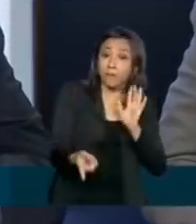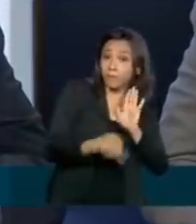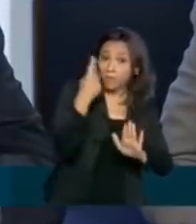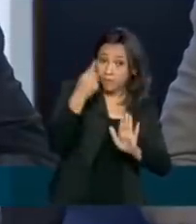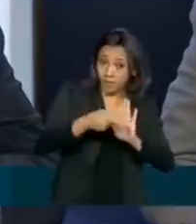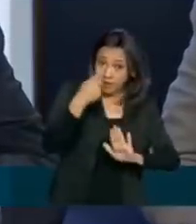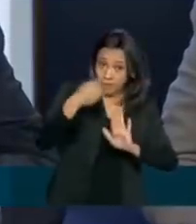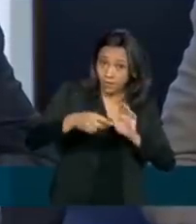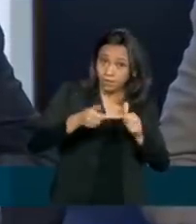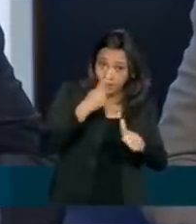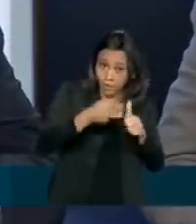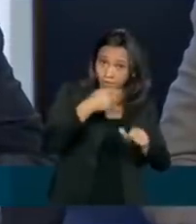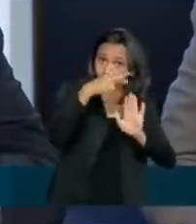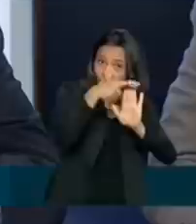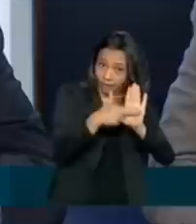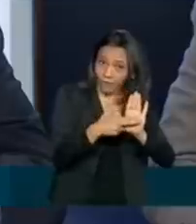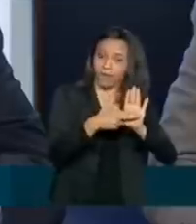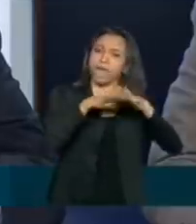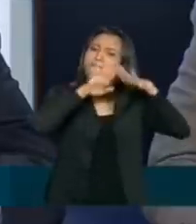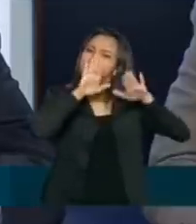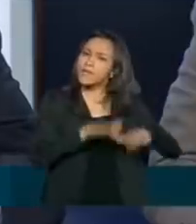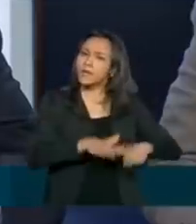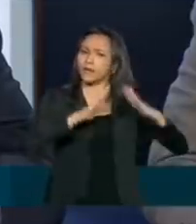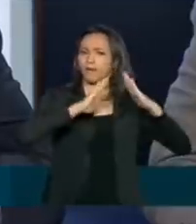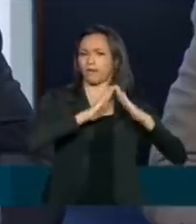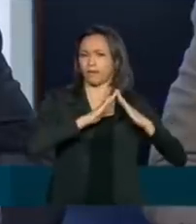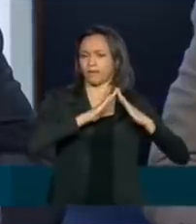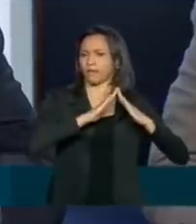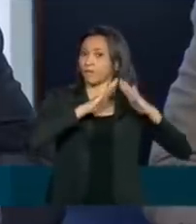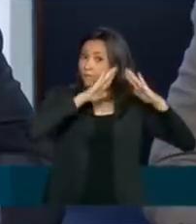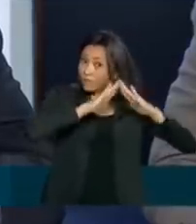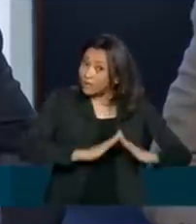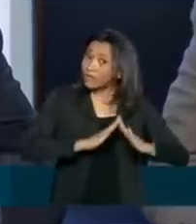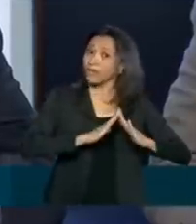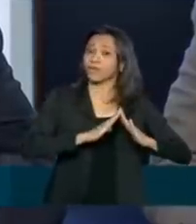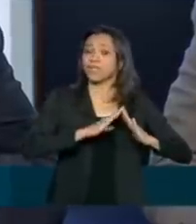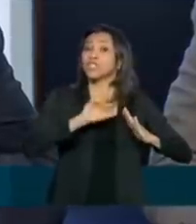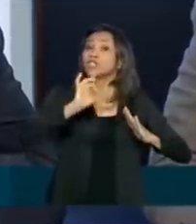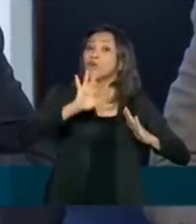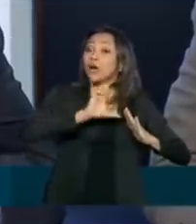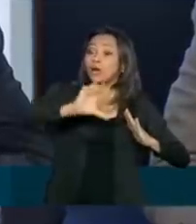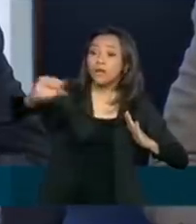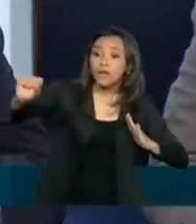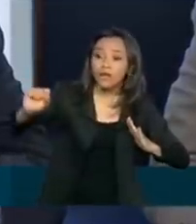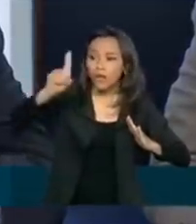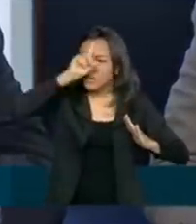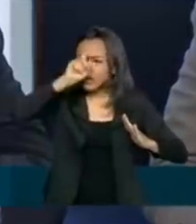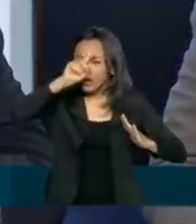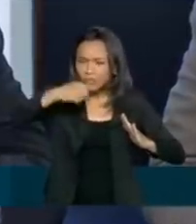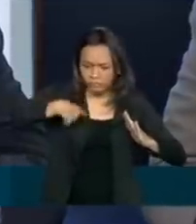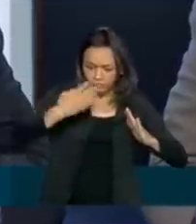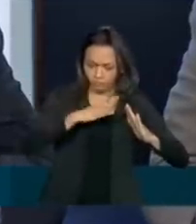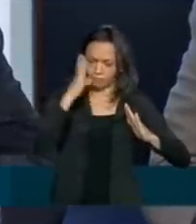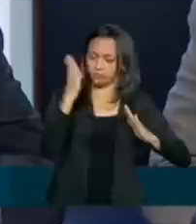casa, doente, e só ir para o hospital quando estiver passando muito mal, ele é uma péssima ideia.